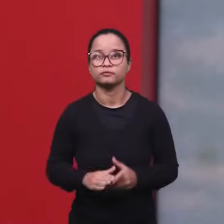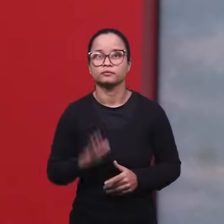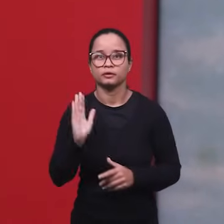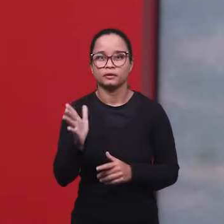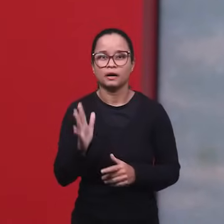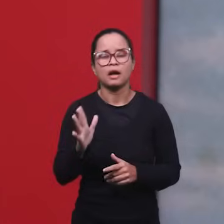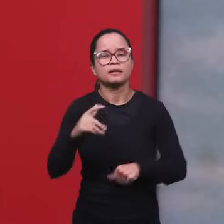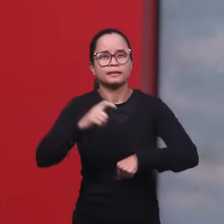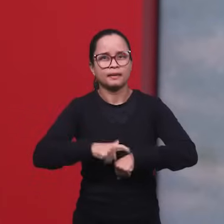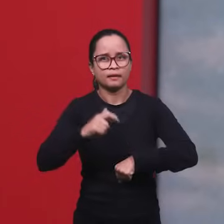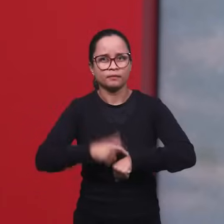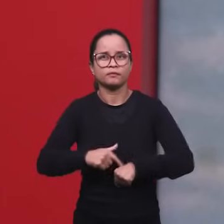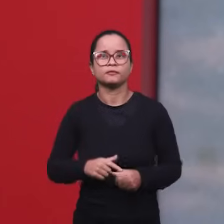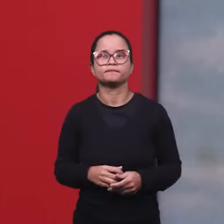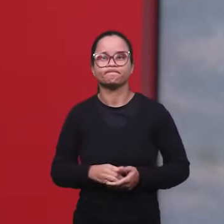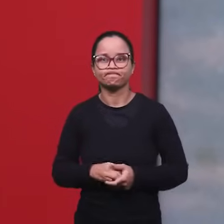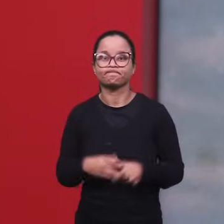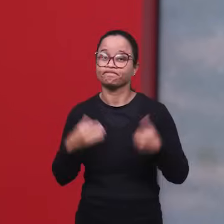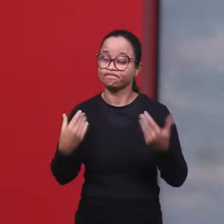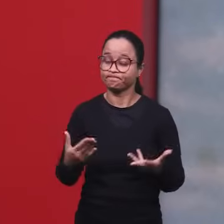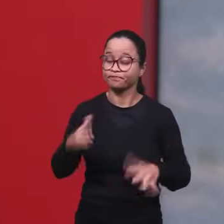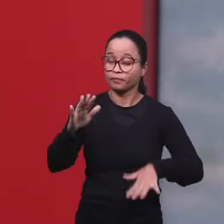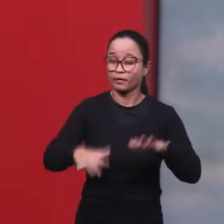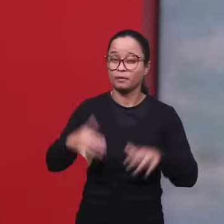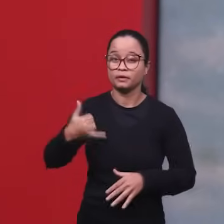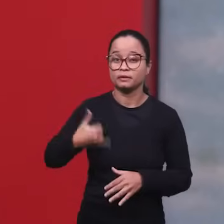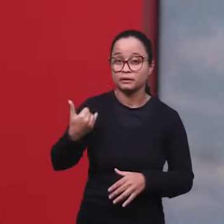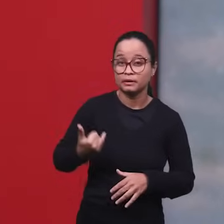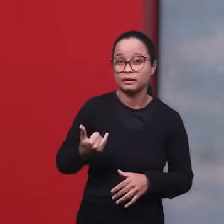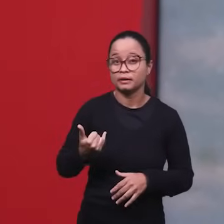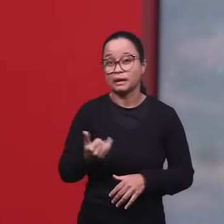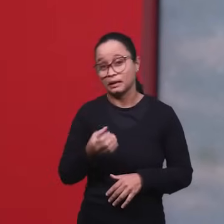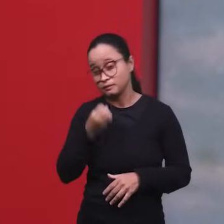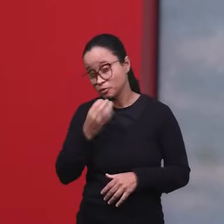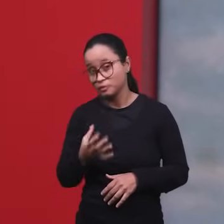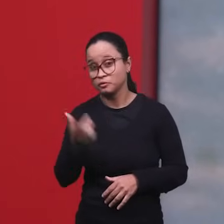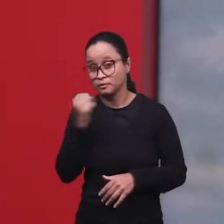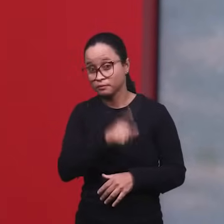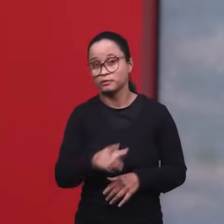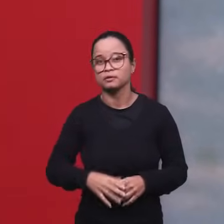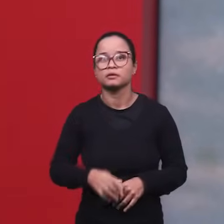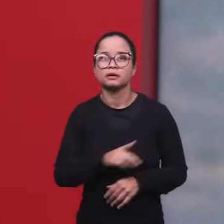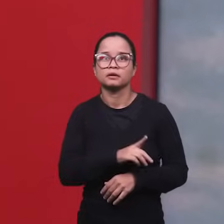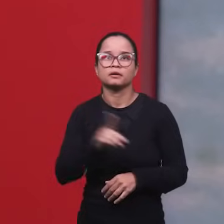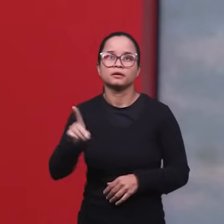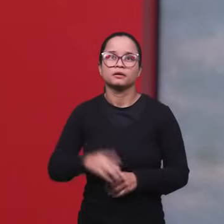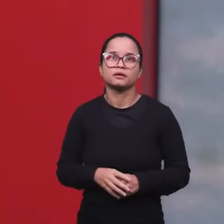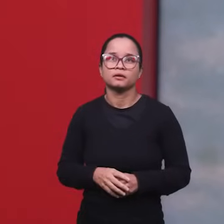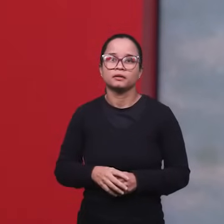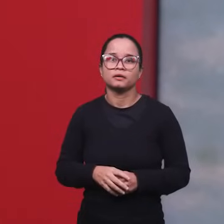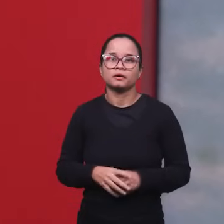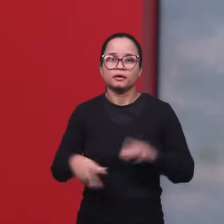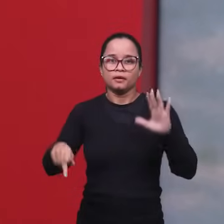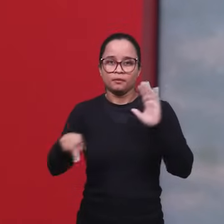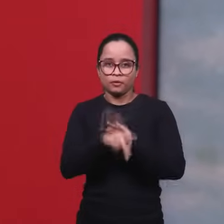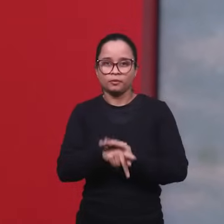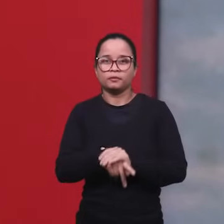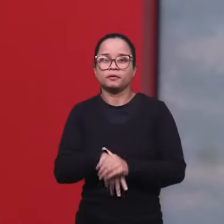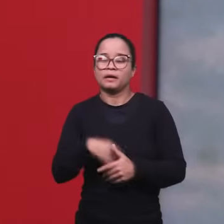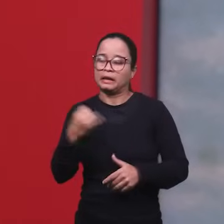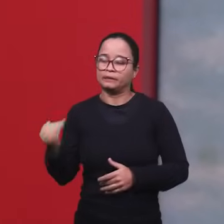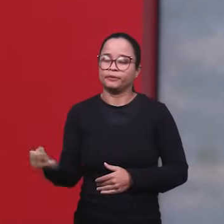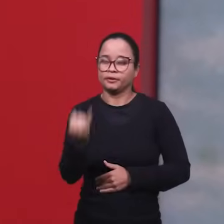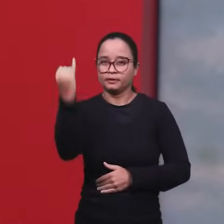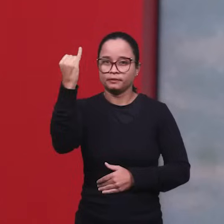Eu não falei que precisa de muito tempo, né? Dependendo da idade dele, então, de repente, vale a pena ele pegar aqui e levar para o regime próprio. Então,